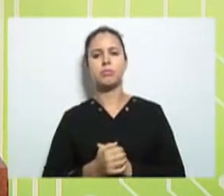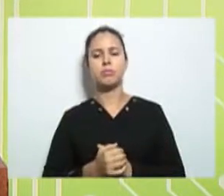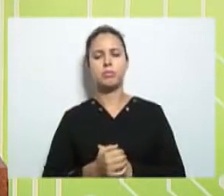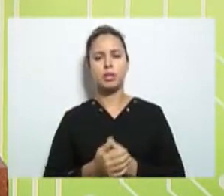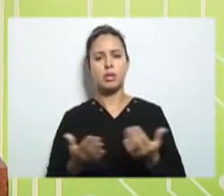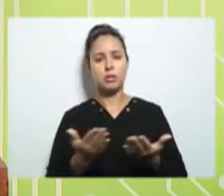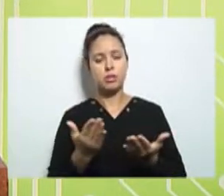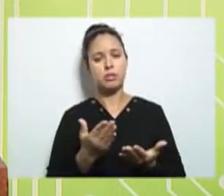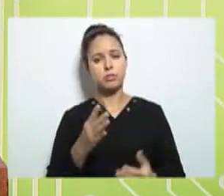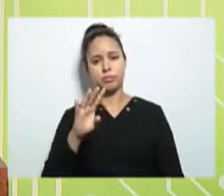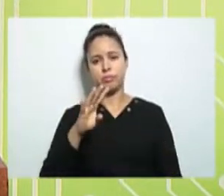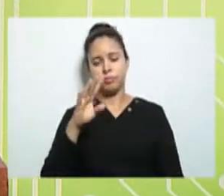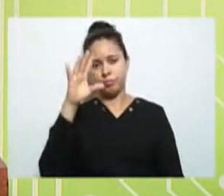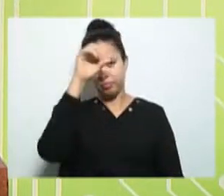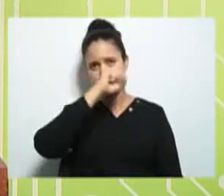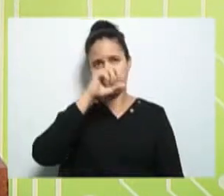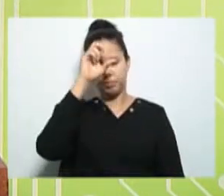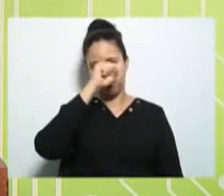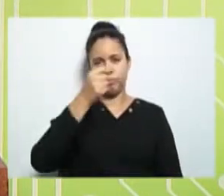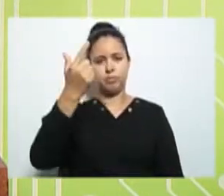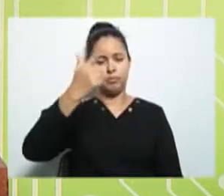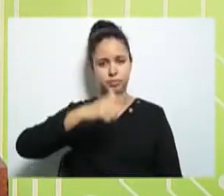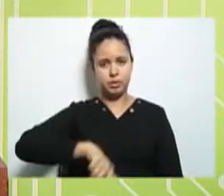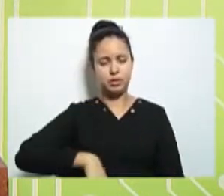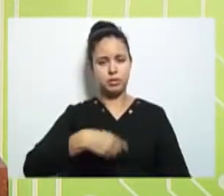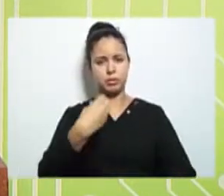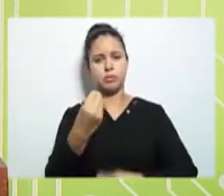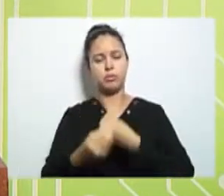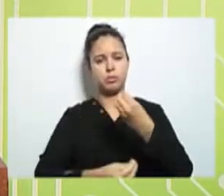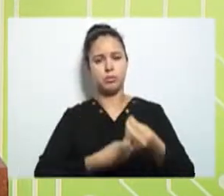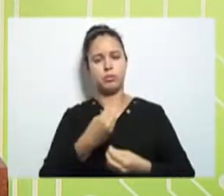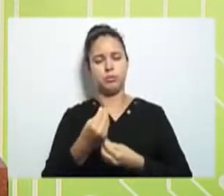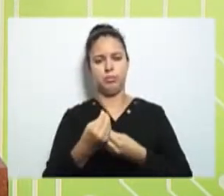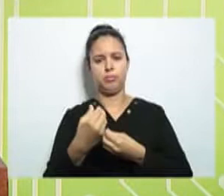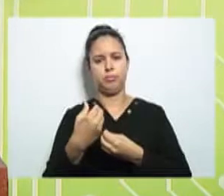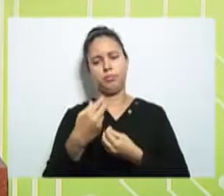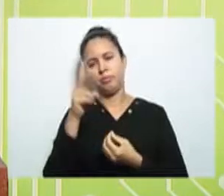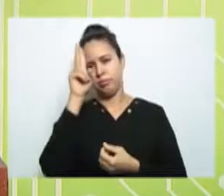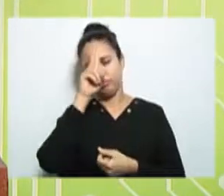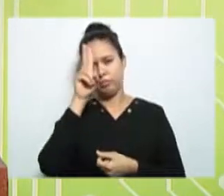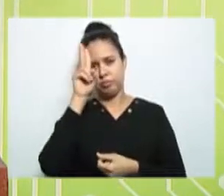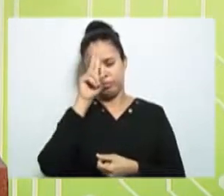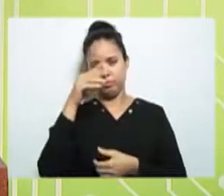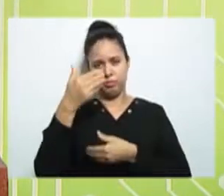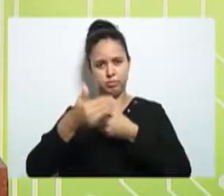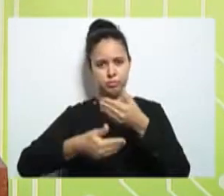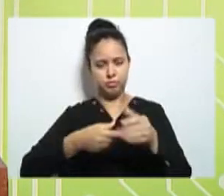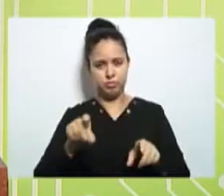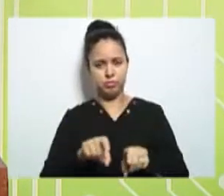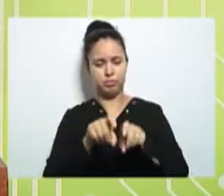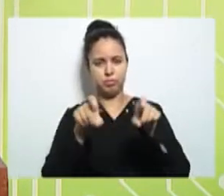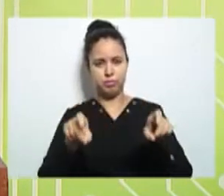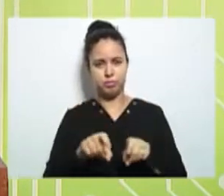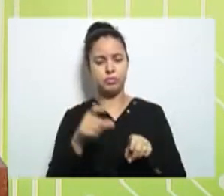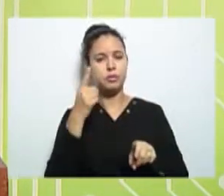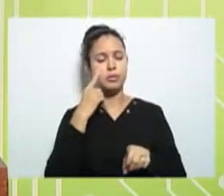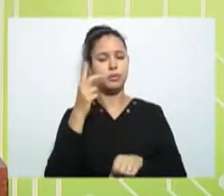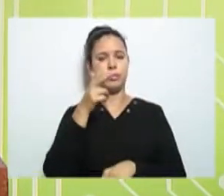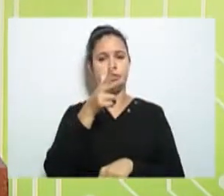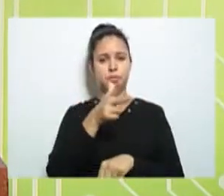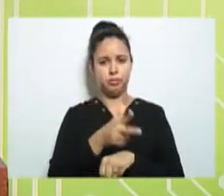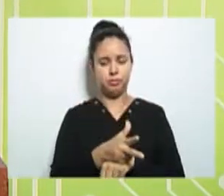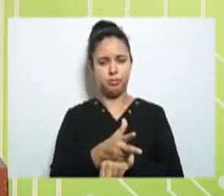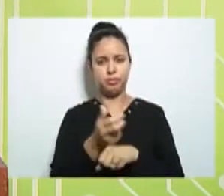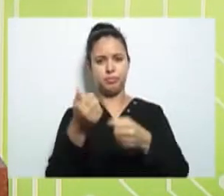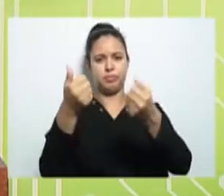gente vai aprender um pouco mais agora sobre geração dos computadores, como que isso aconteceu, tá? A gente deu só uma introdução, a gente vai ver agora um videozinho que